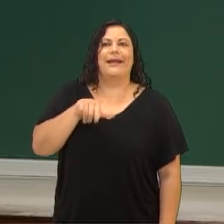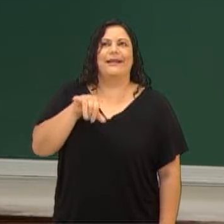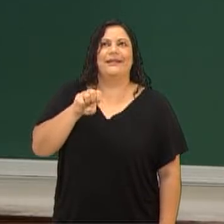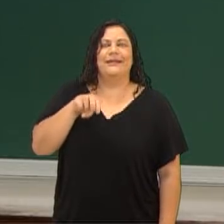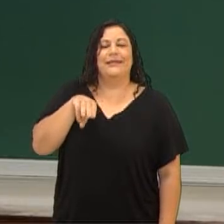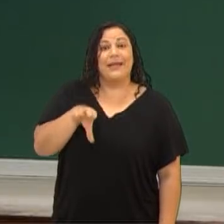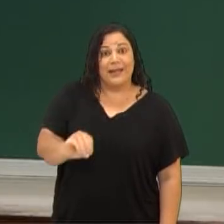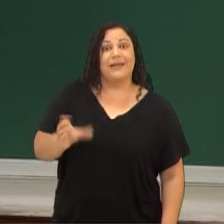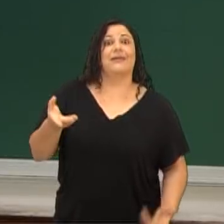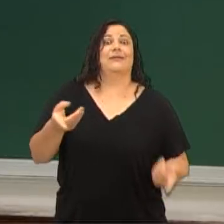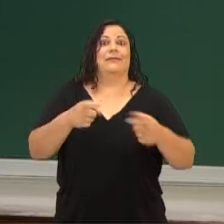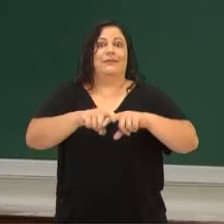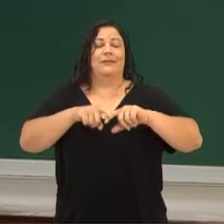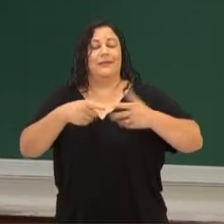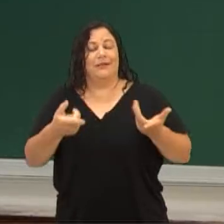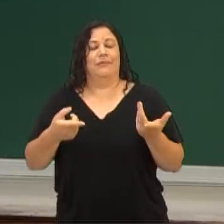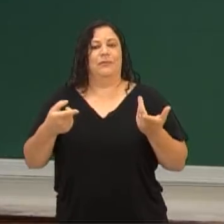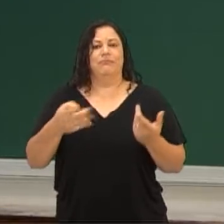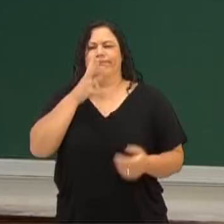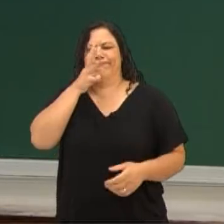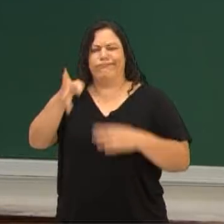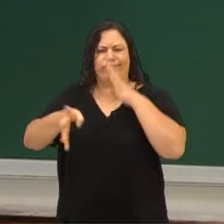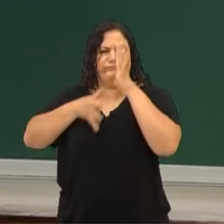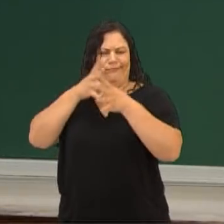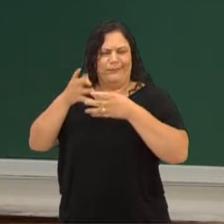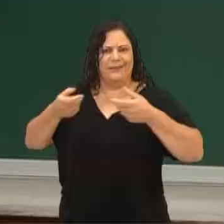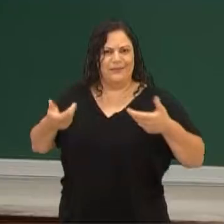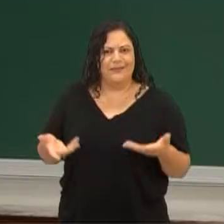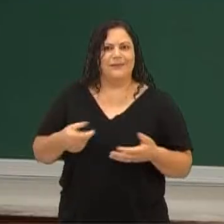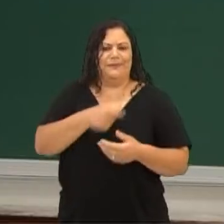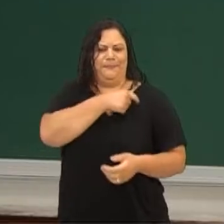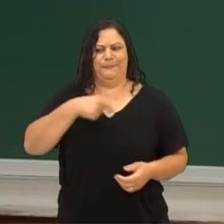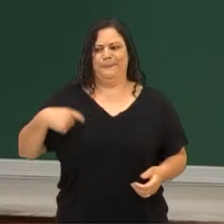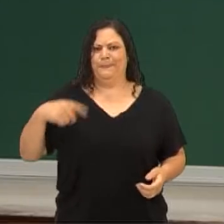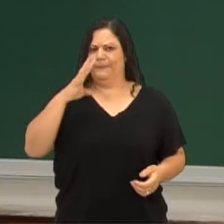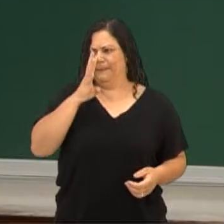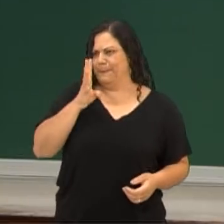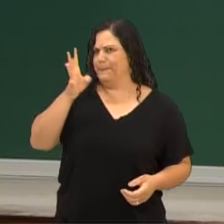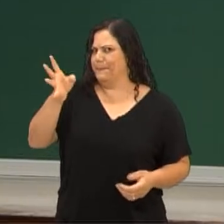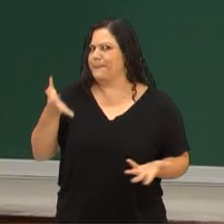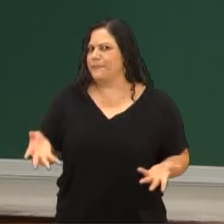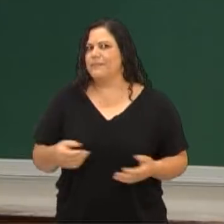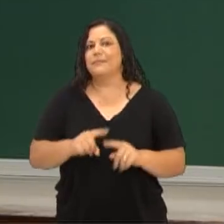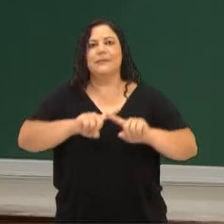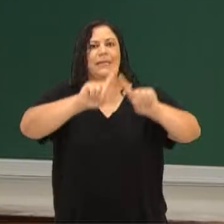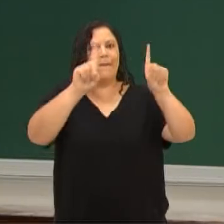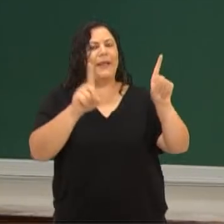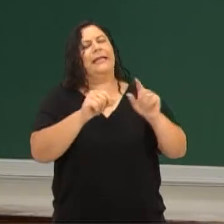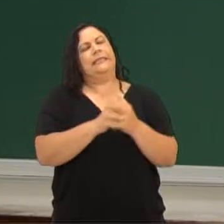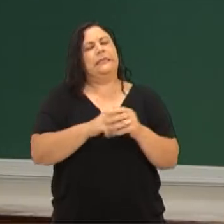China, né? Essa troca de acusações vem acontecendo. A China não só no continente africano,